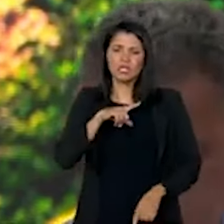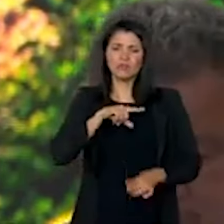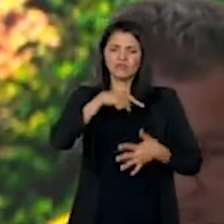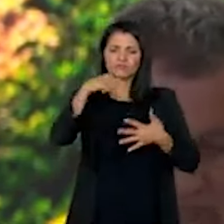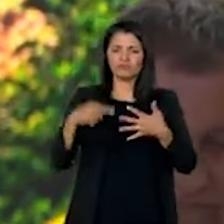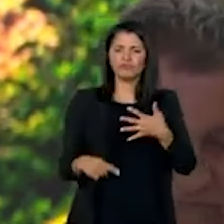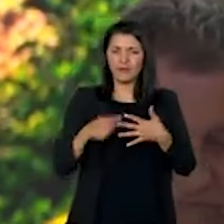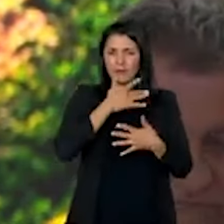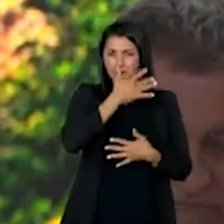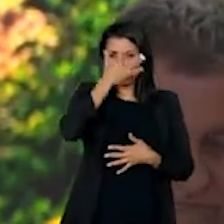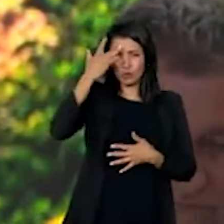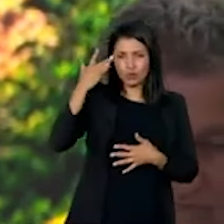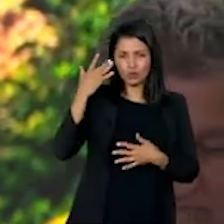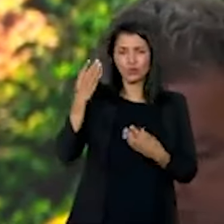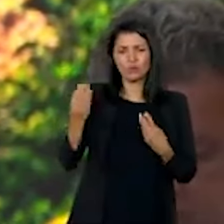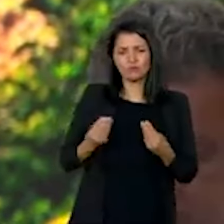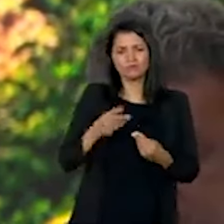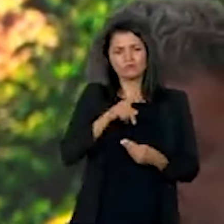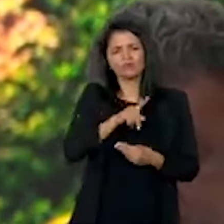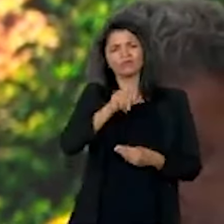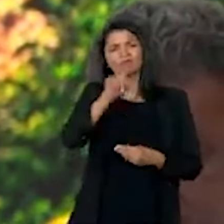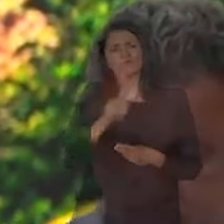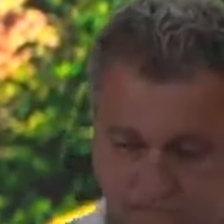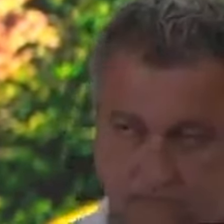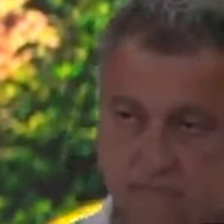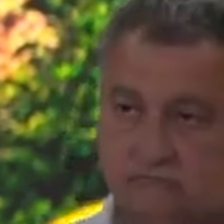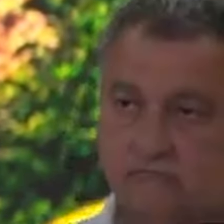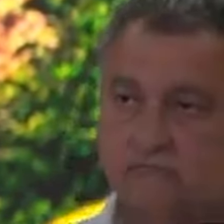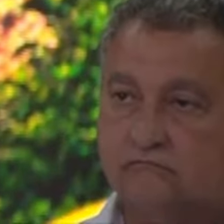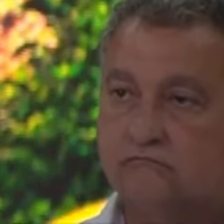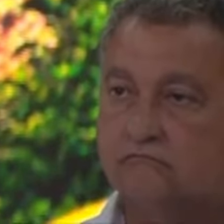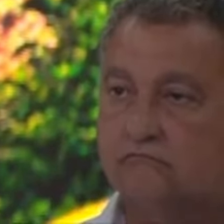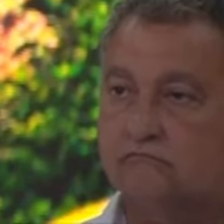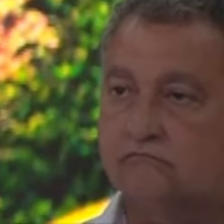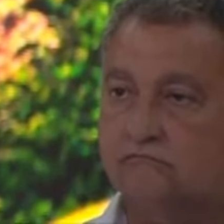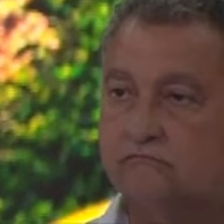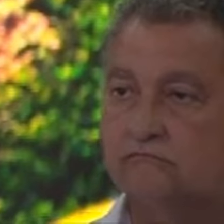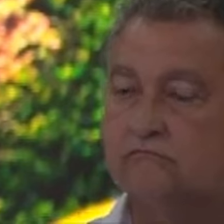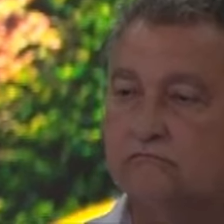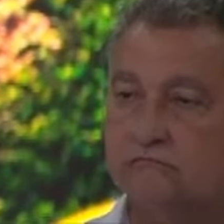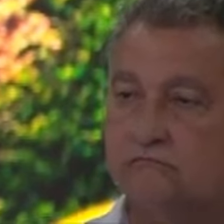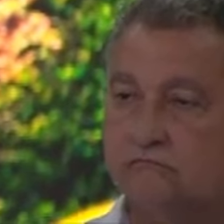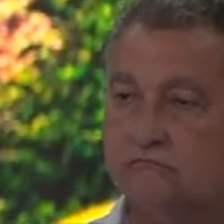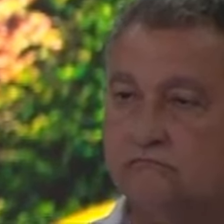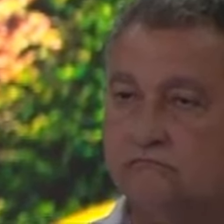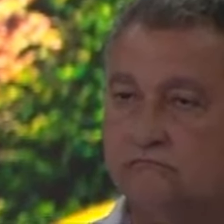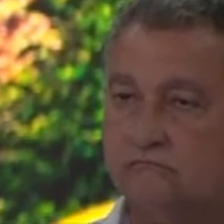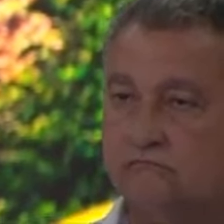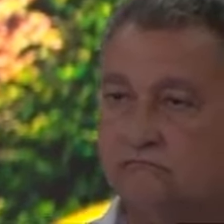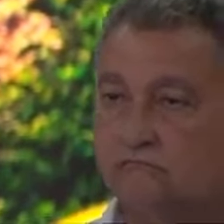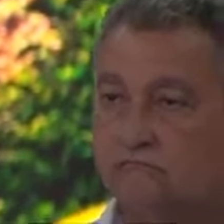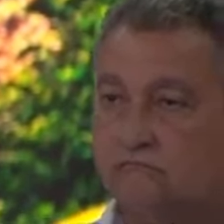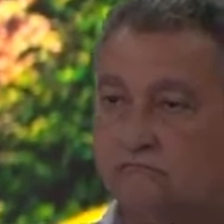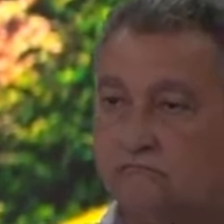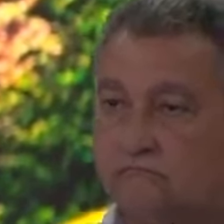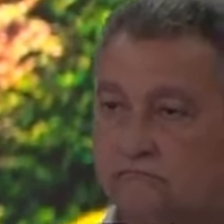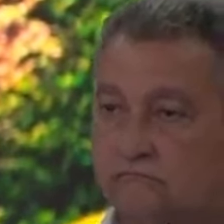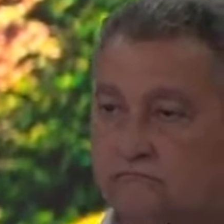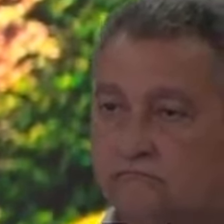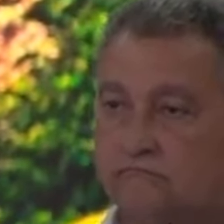conjunto de pessoas que são invisíveis aos olhos da classe dirigente desse